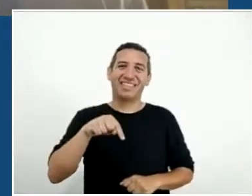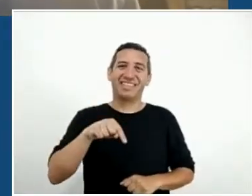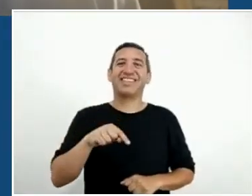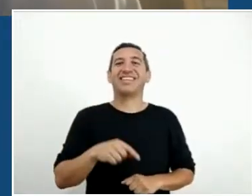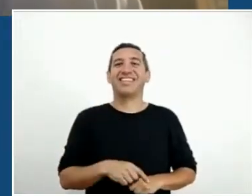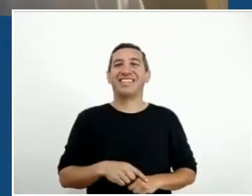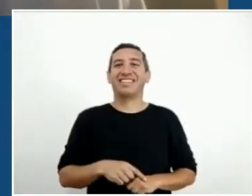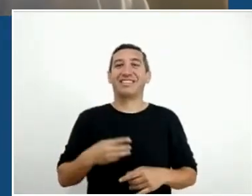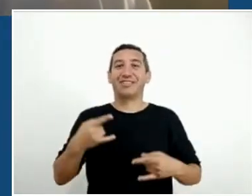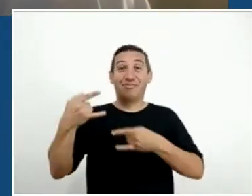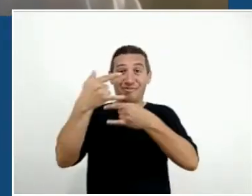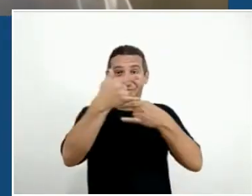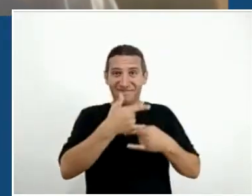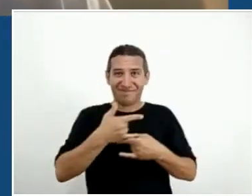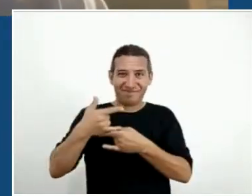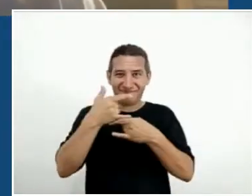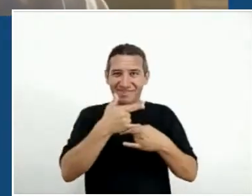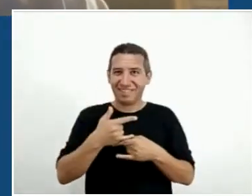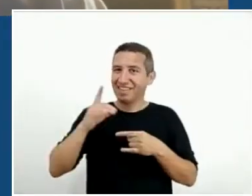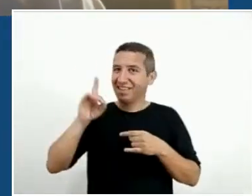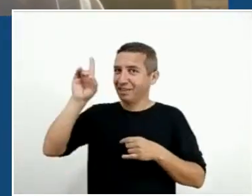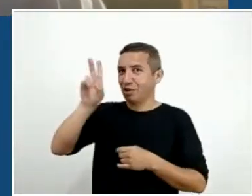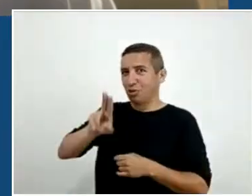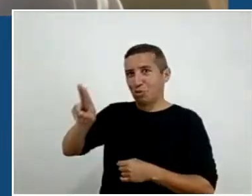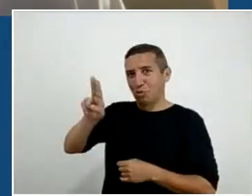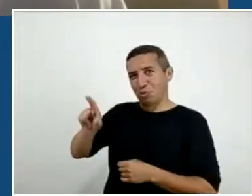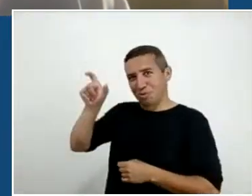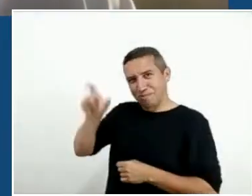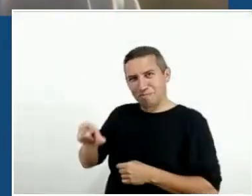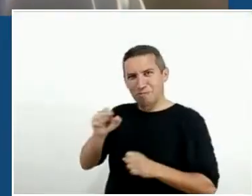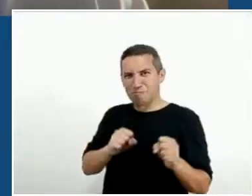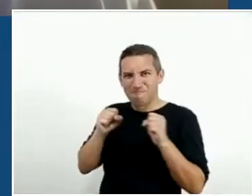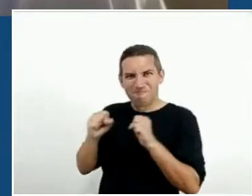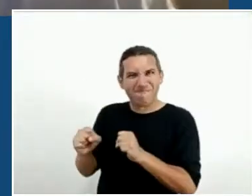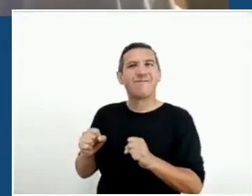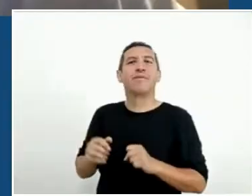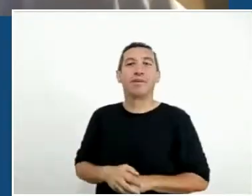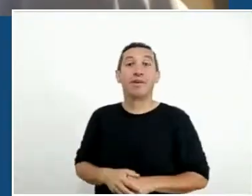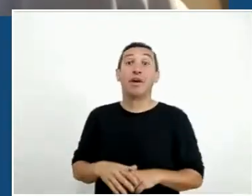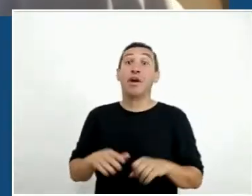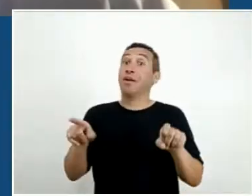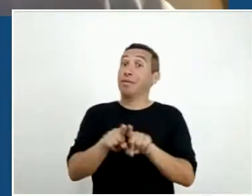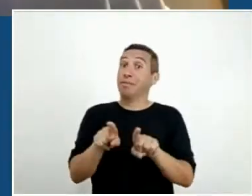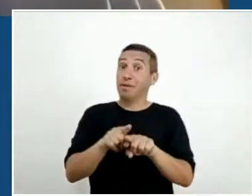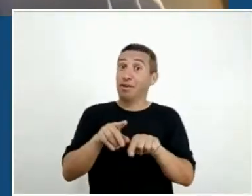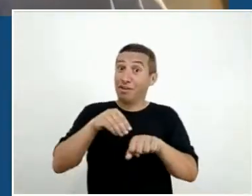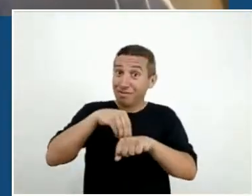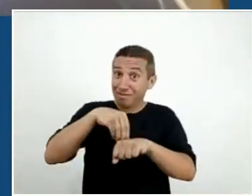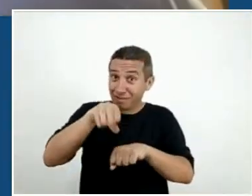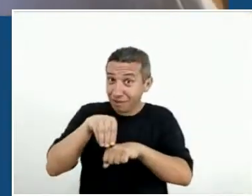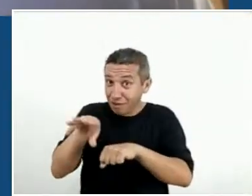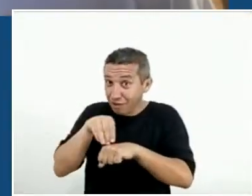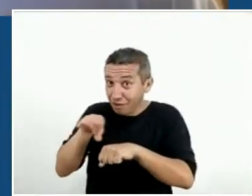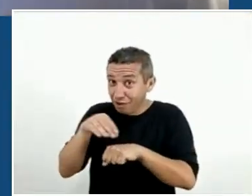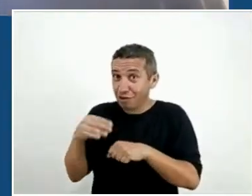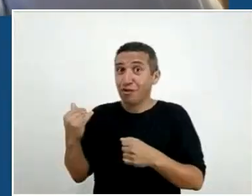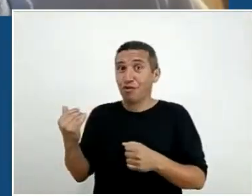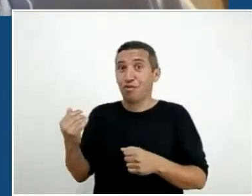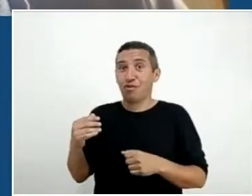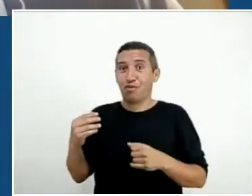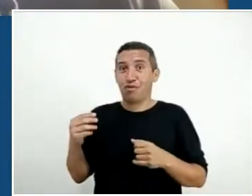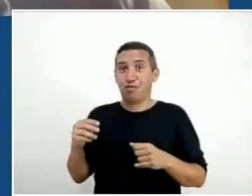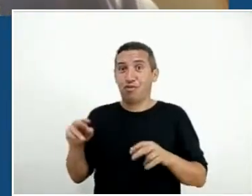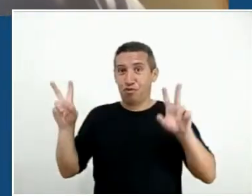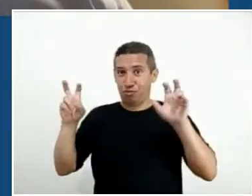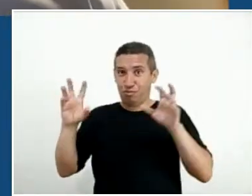alegria, viu? Que Deus te use poderosamente. Vou dar aqui algumas informações do senhor aqui. O senhor tem aqui um contexto aqui histórico